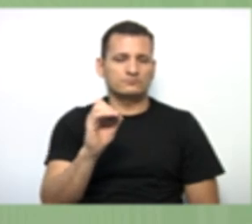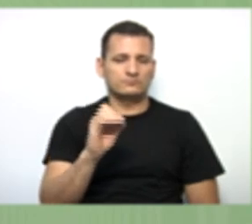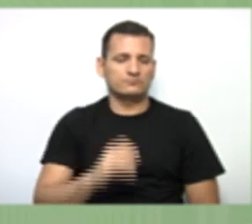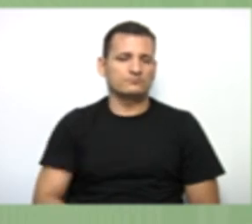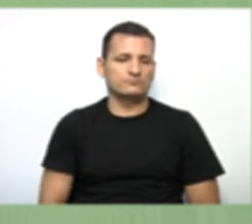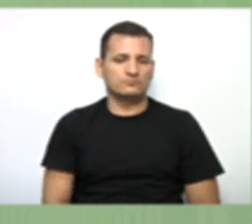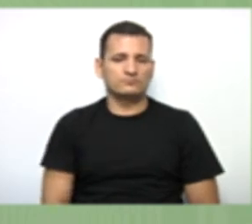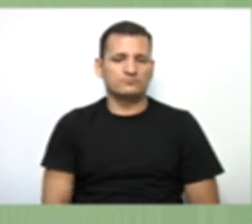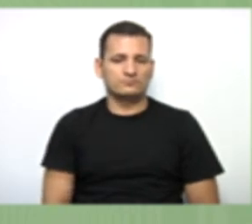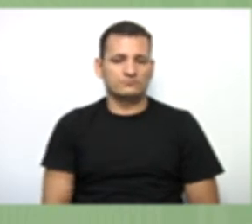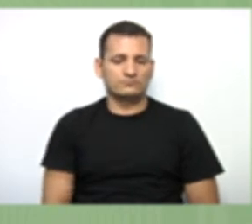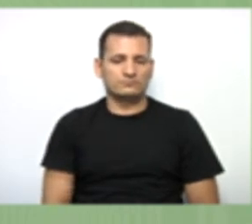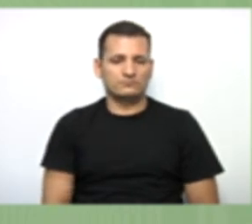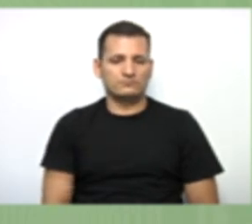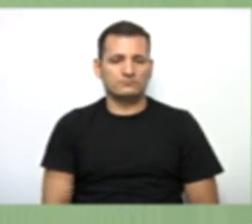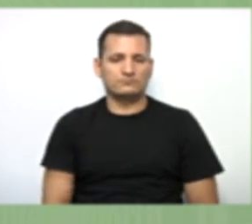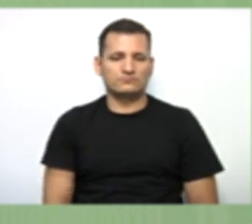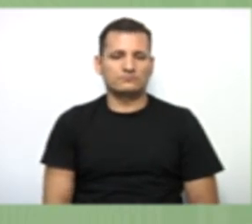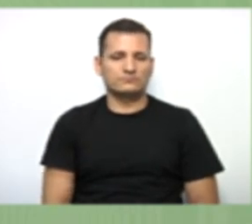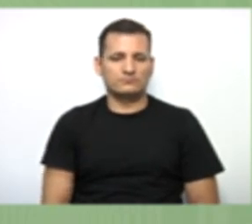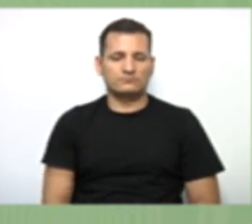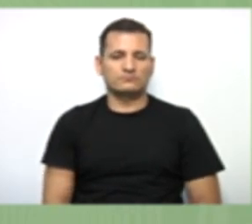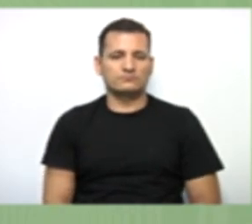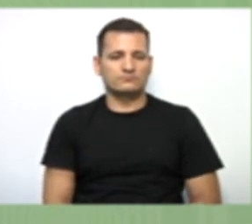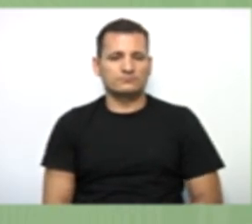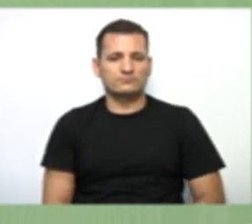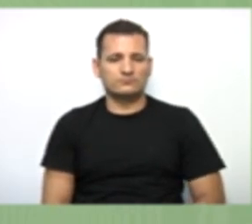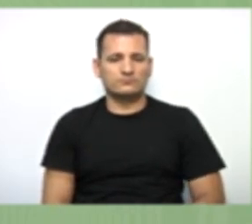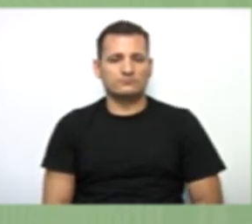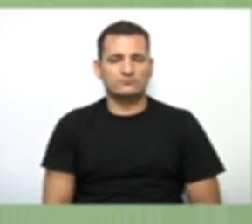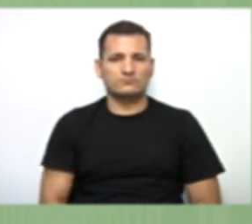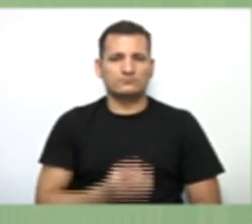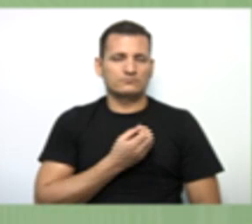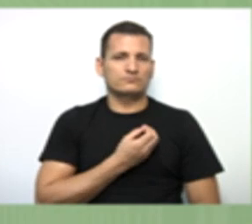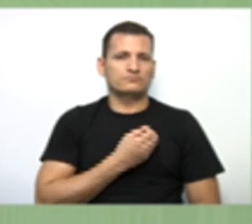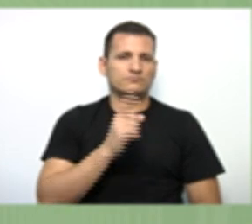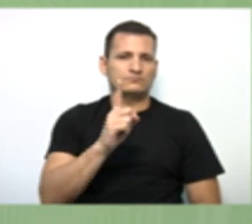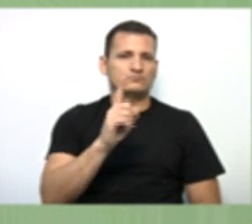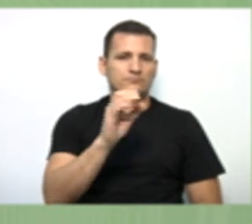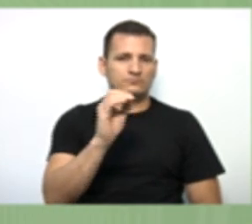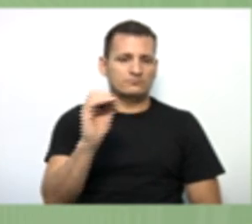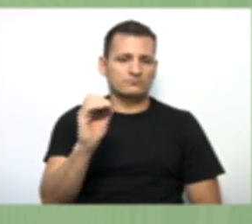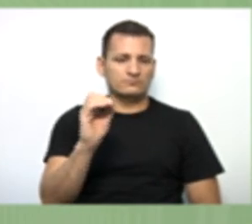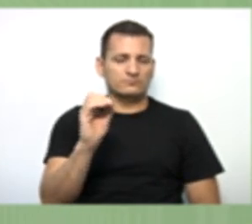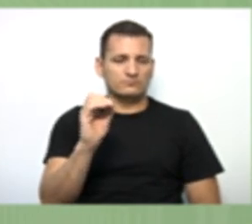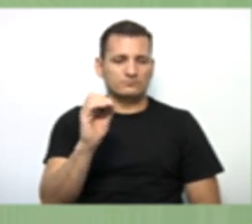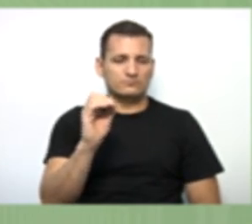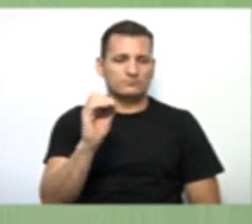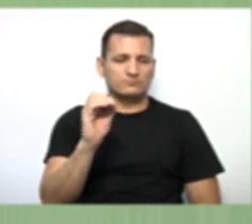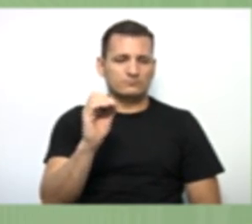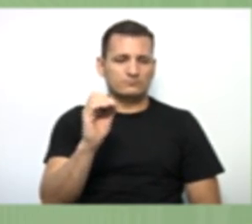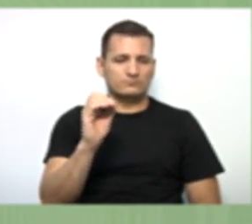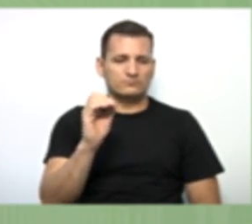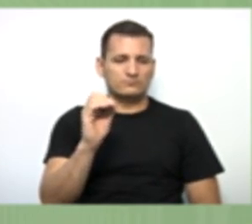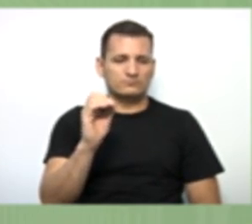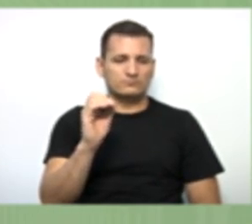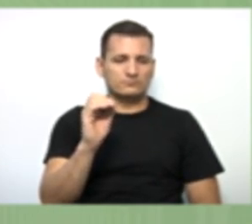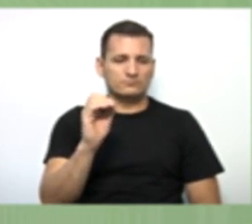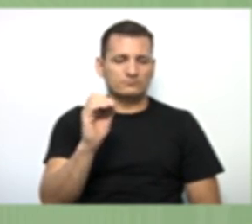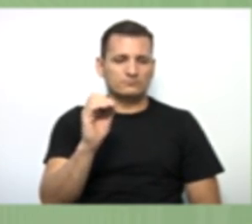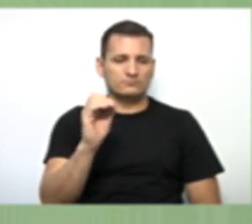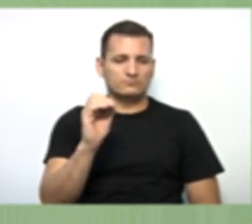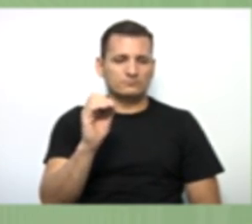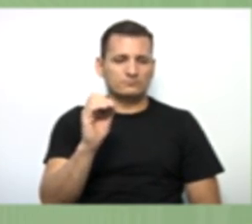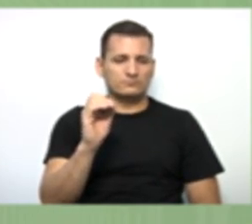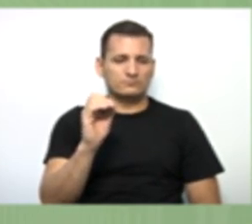né? Vamos dizer que eu tenho um número decimal 100. É só somar, gente, as potências aqui. Quanto